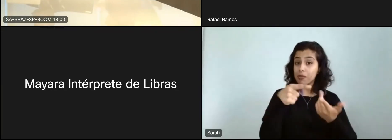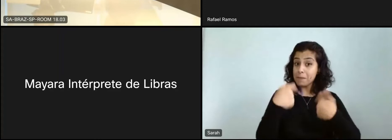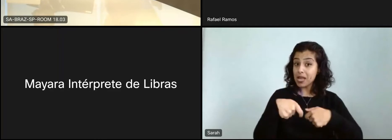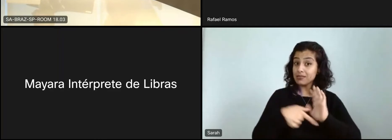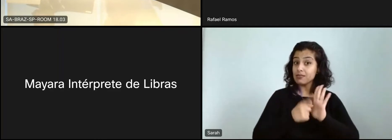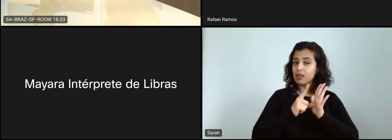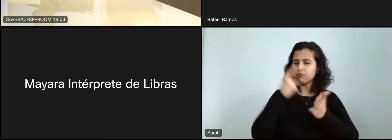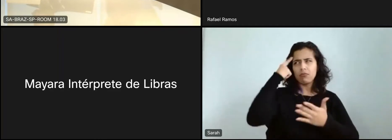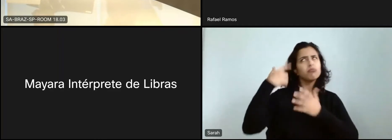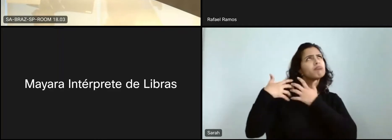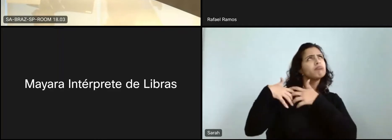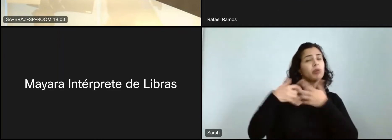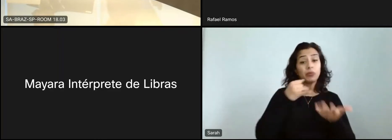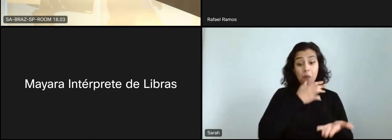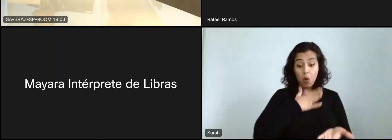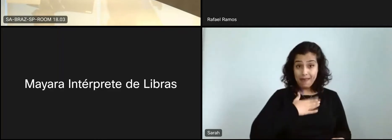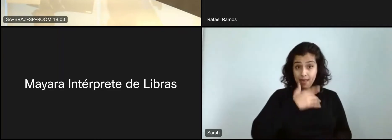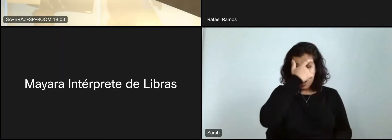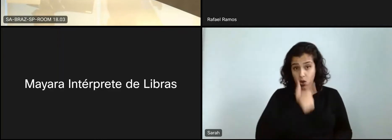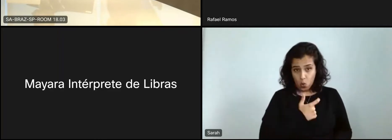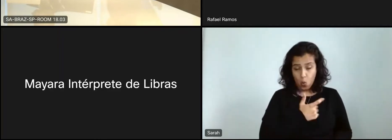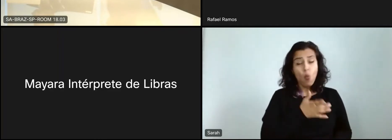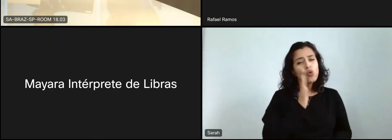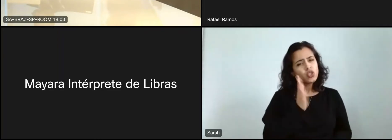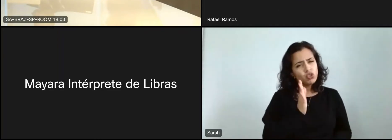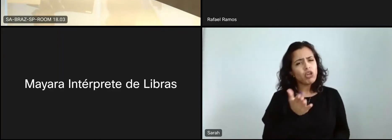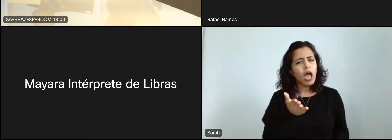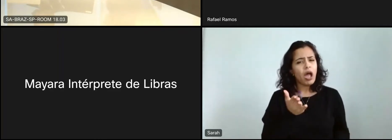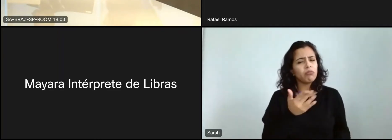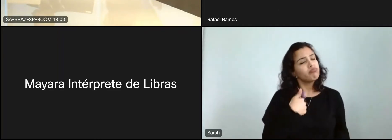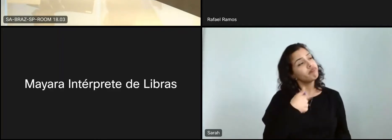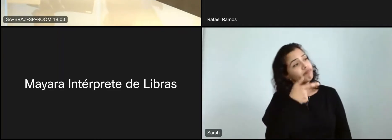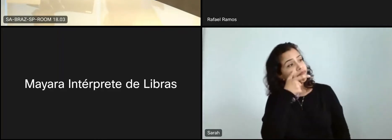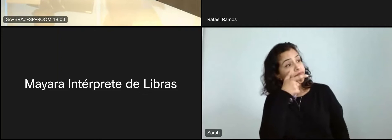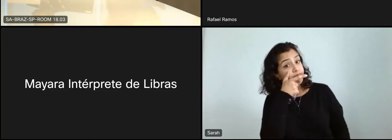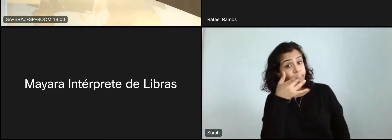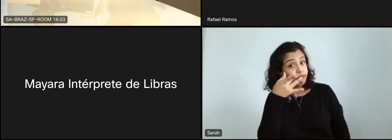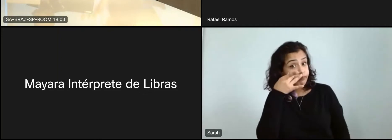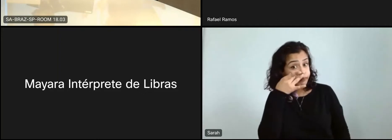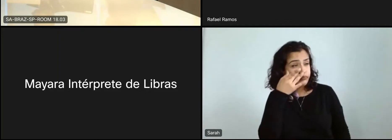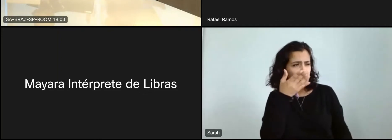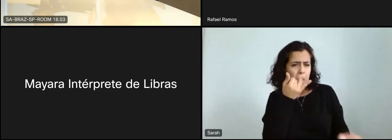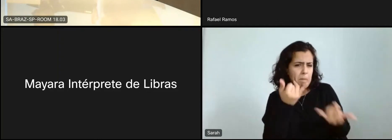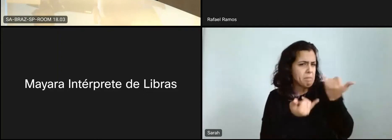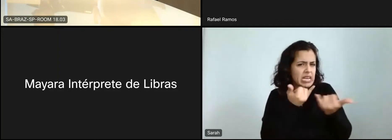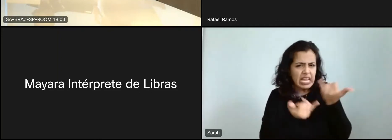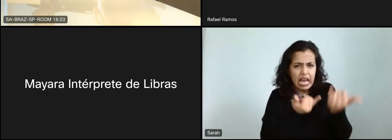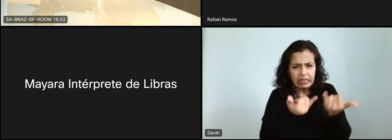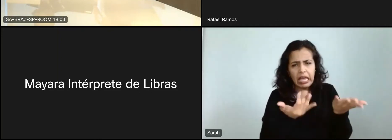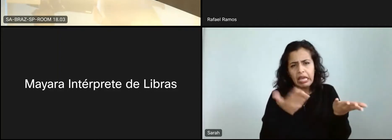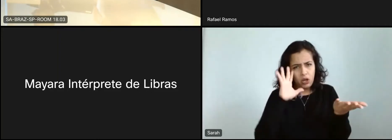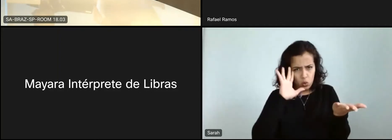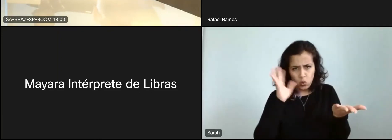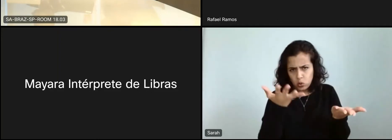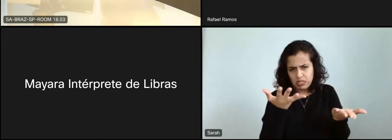mesma já me deparei com situações em que eu vi pessoas sendo, vendo esse tipo de brincadeira, ou de mimimi, ou qualquer coisa desse